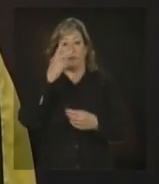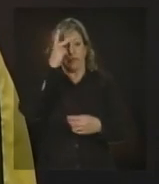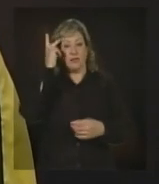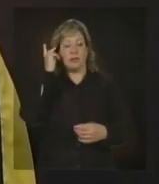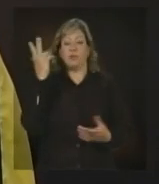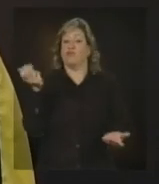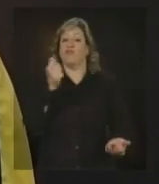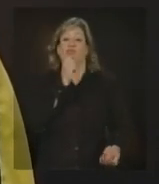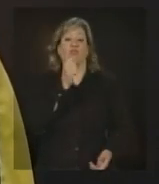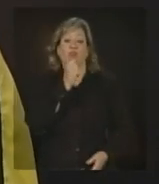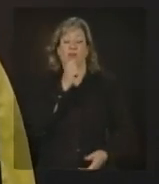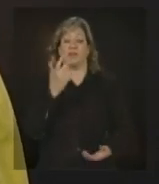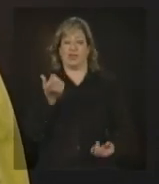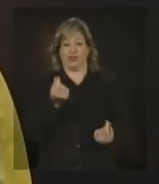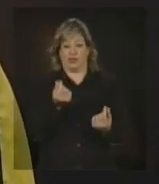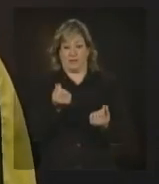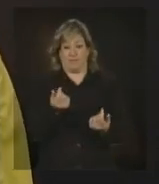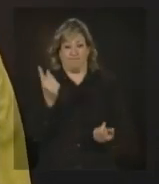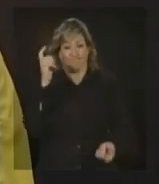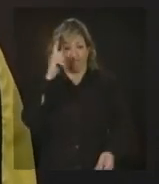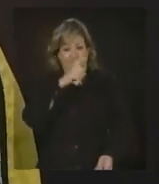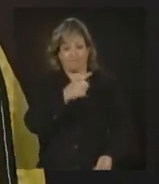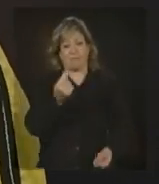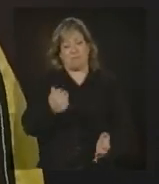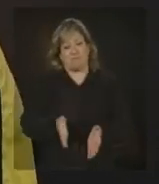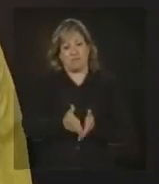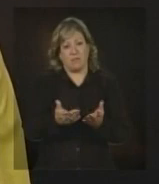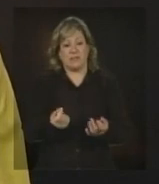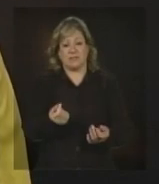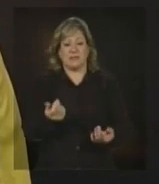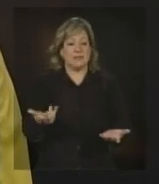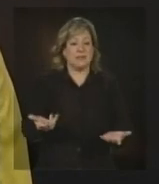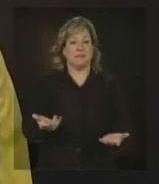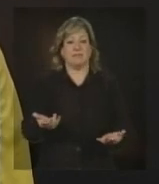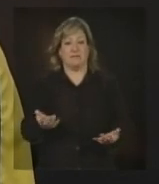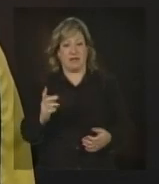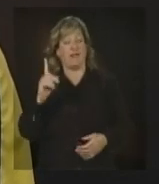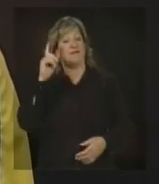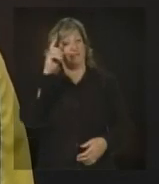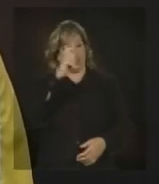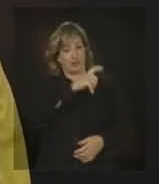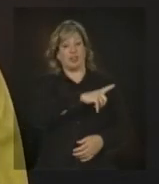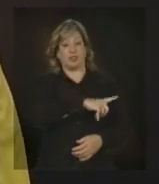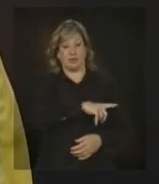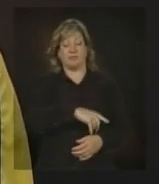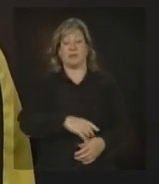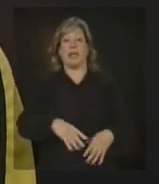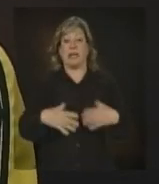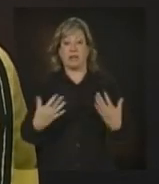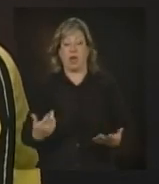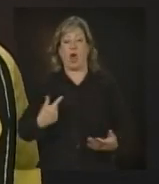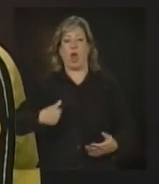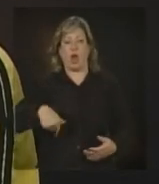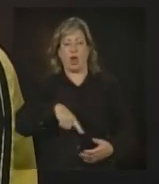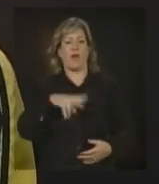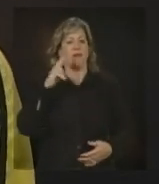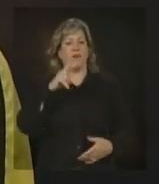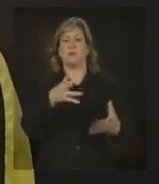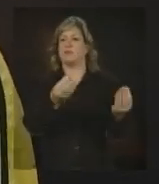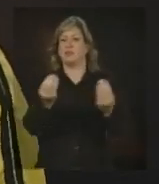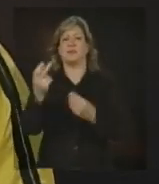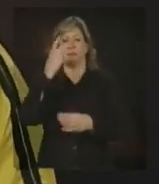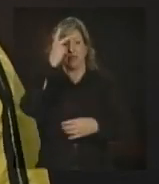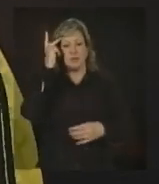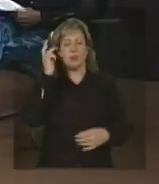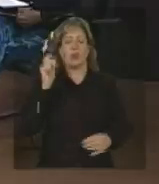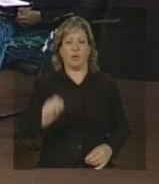que não têm situação financeira que possam garantir isso para elas, se torna muito difícil. Então a gente às vezes encontra muita gente